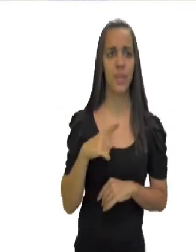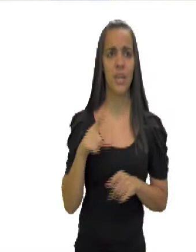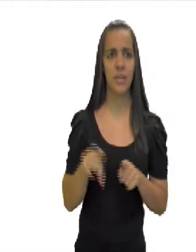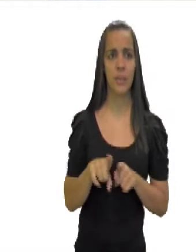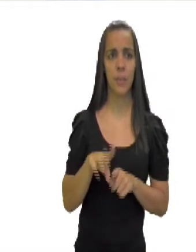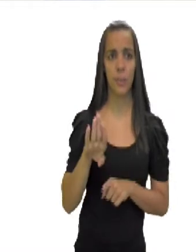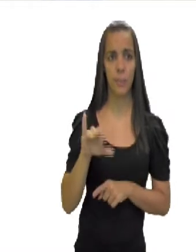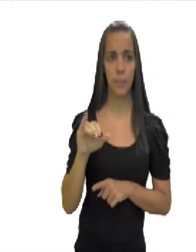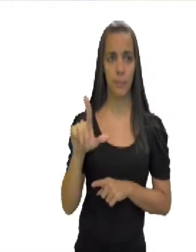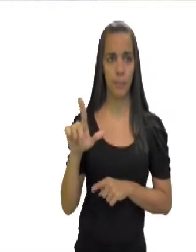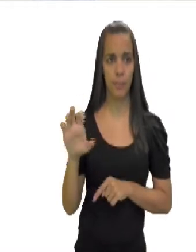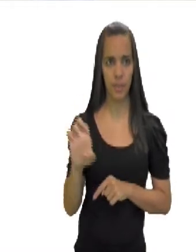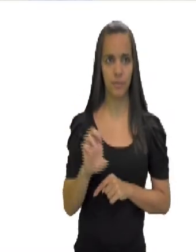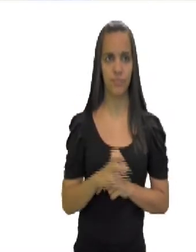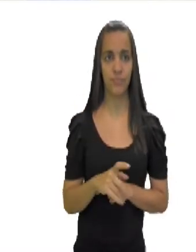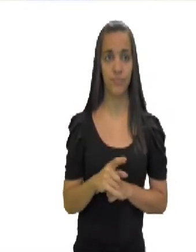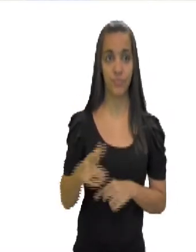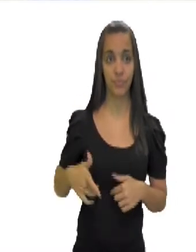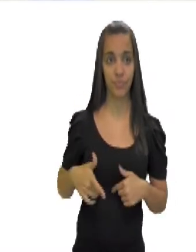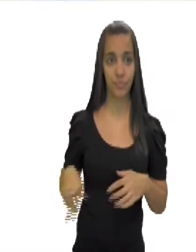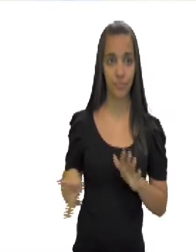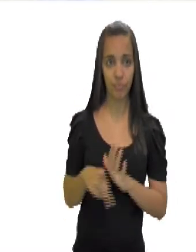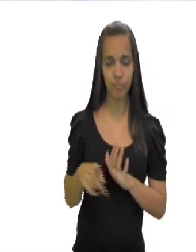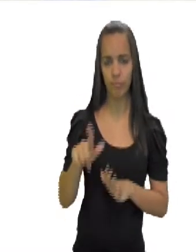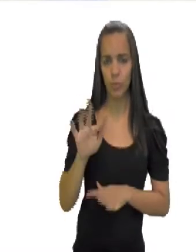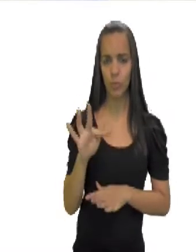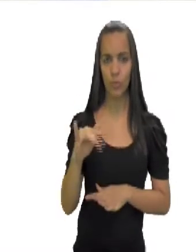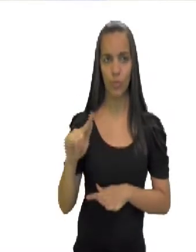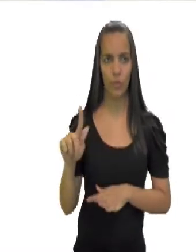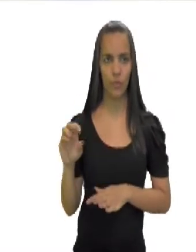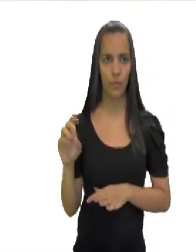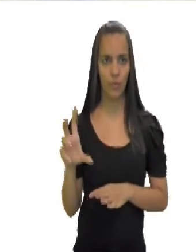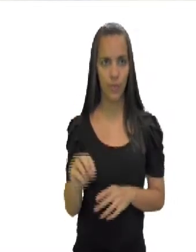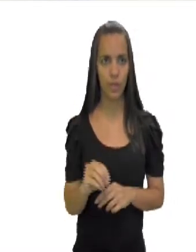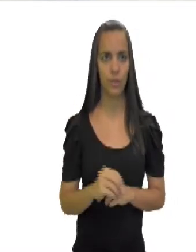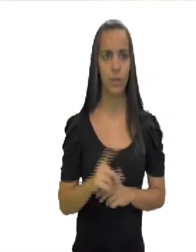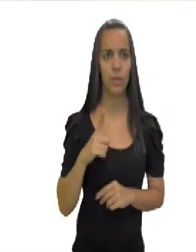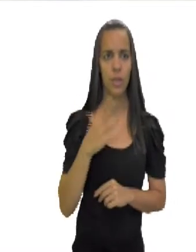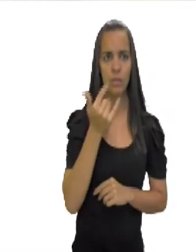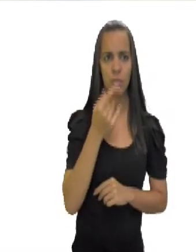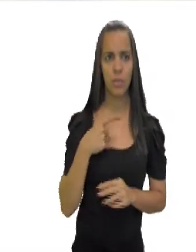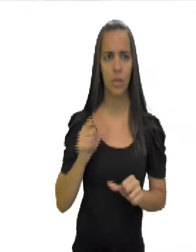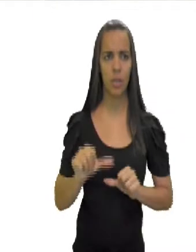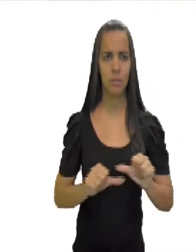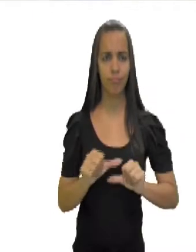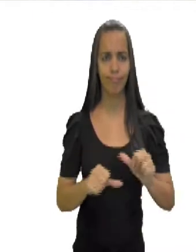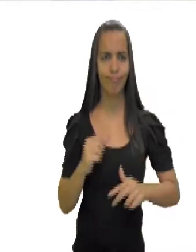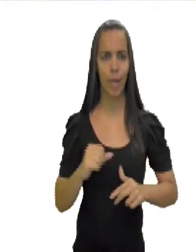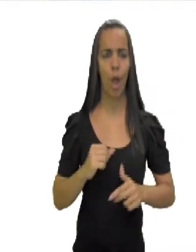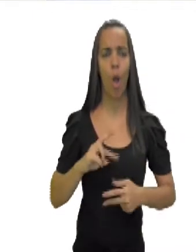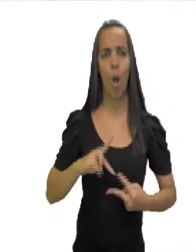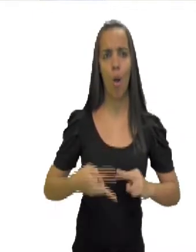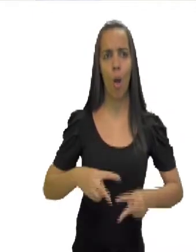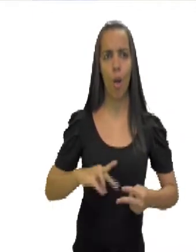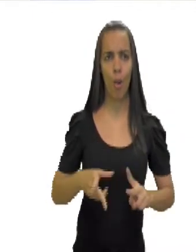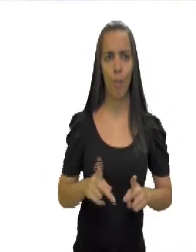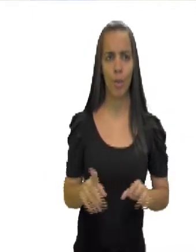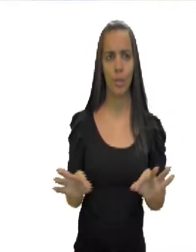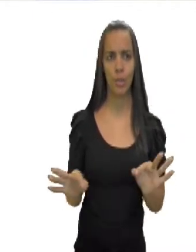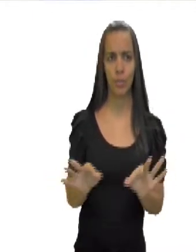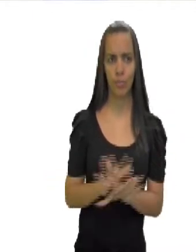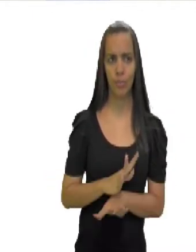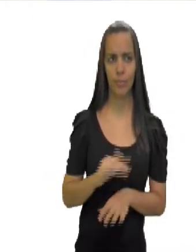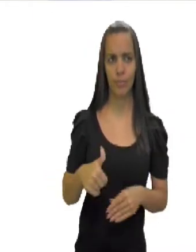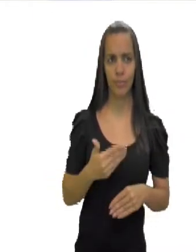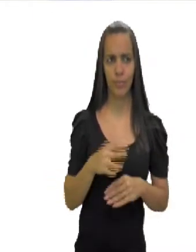ao final do processo, o quimo passa a se chamar quilo. Então, nós temos aí a imagem do intestino